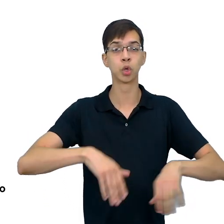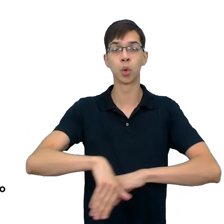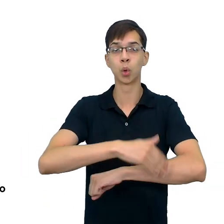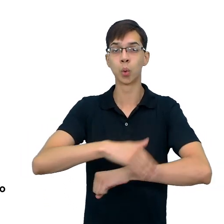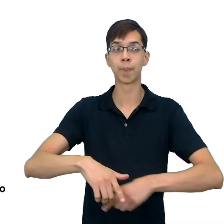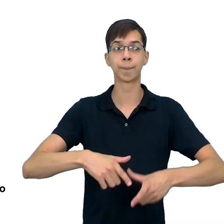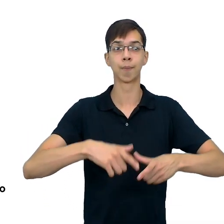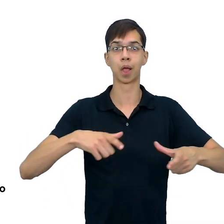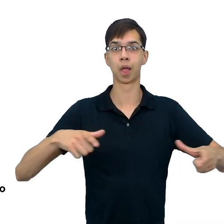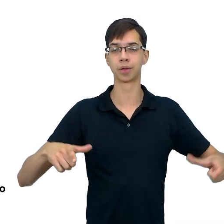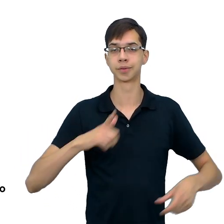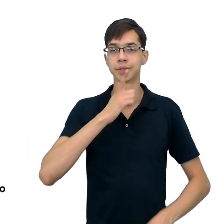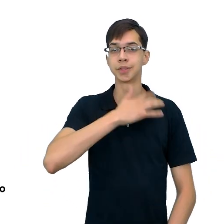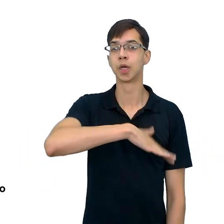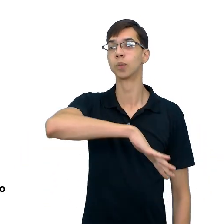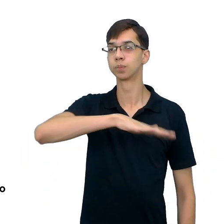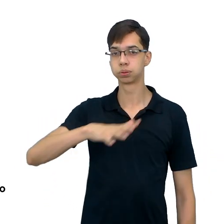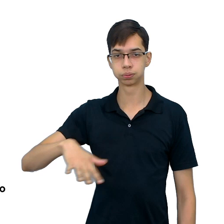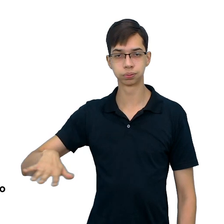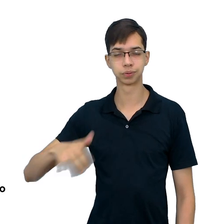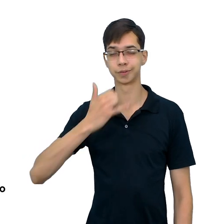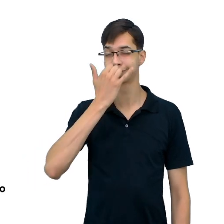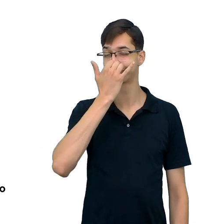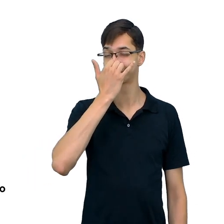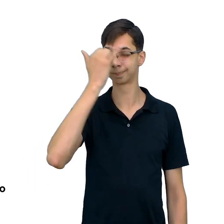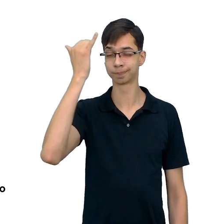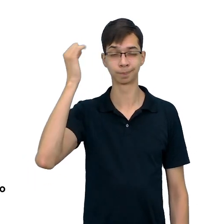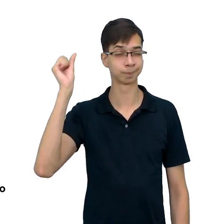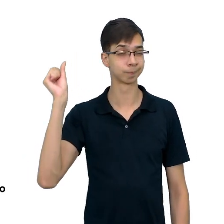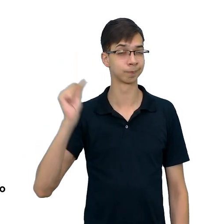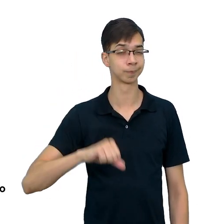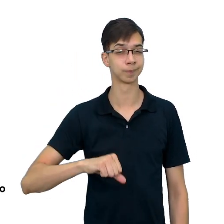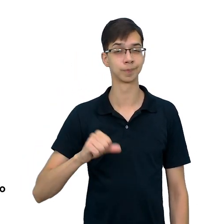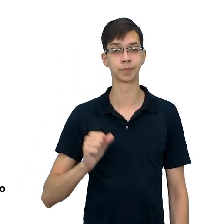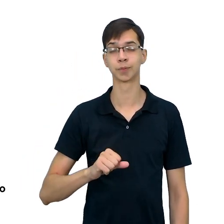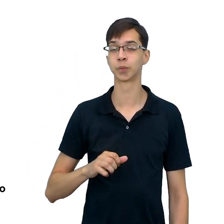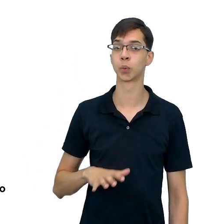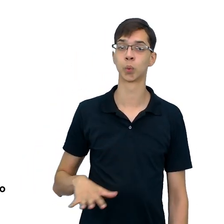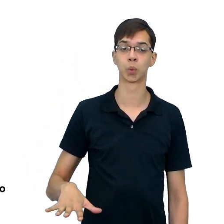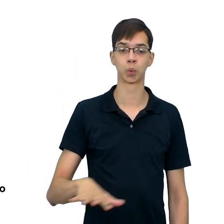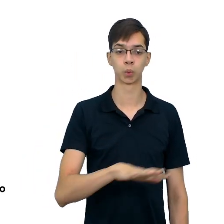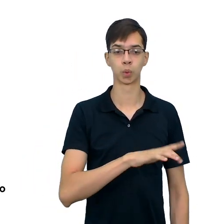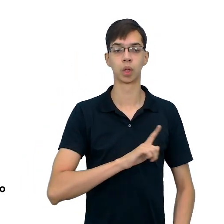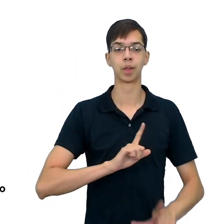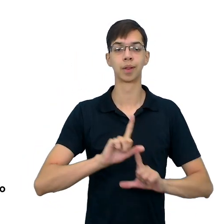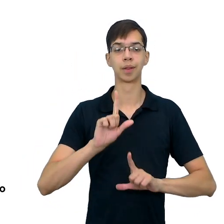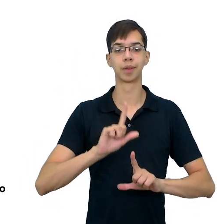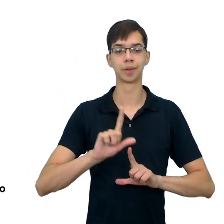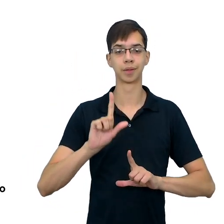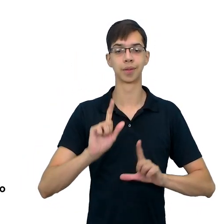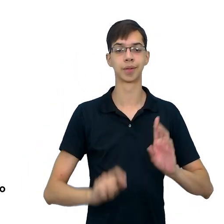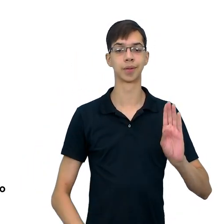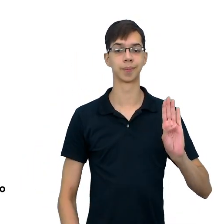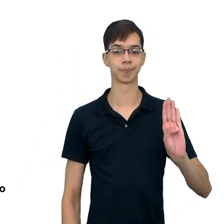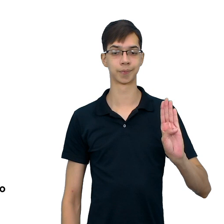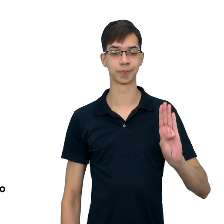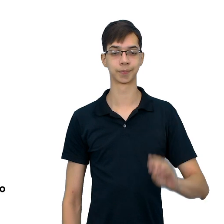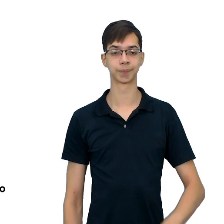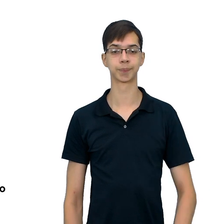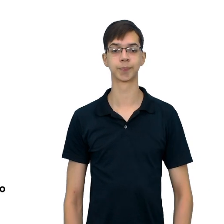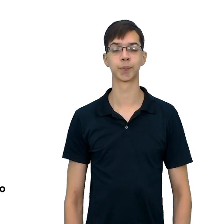aí o impacto negativo aí para a natureza. A letra B, né? Quais os modalizadores presentes no fragmento da